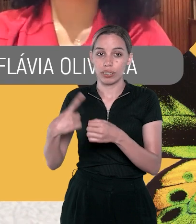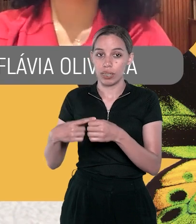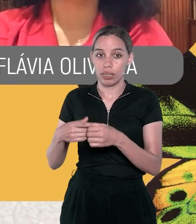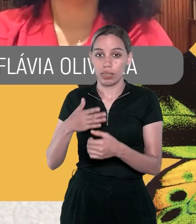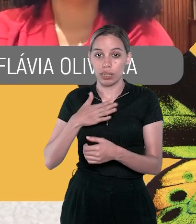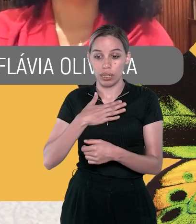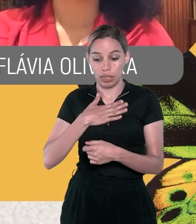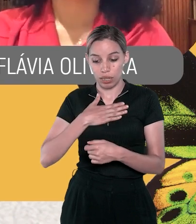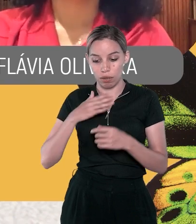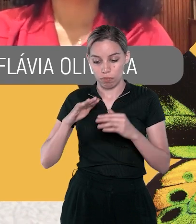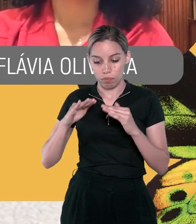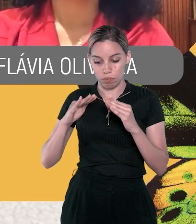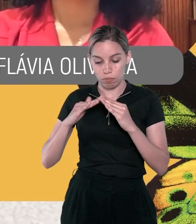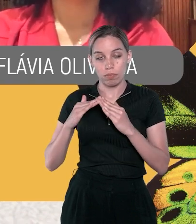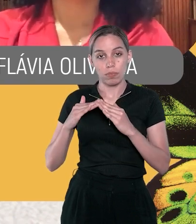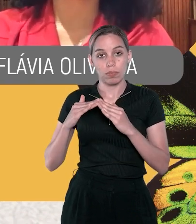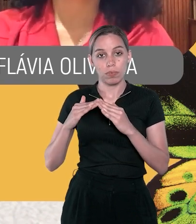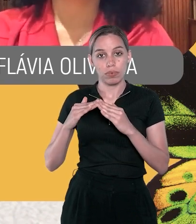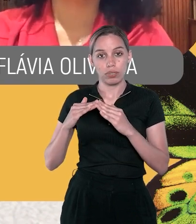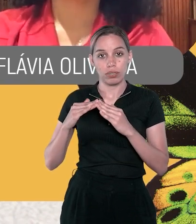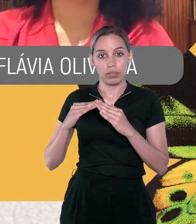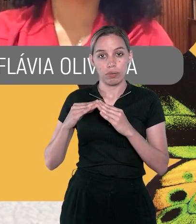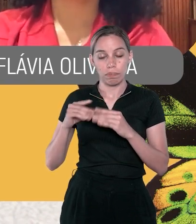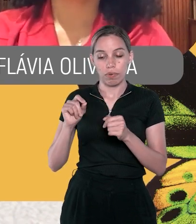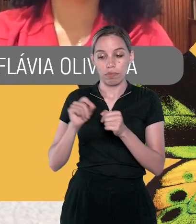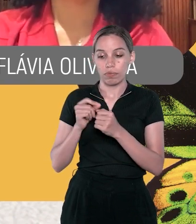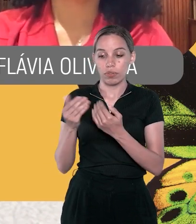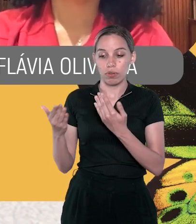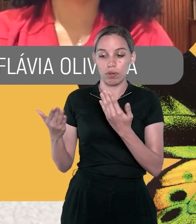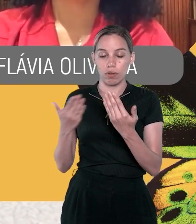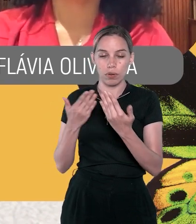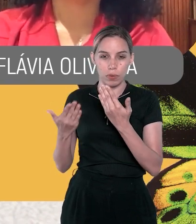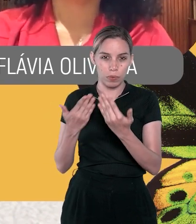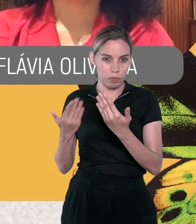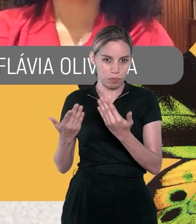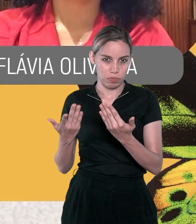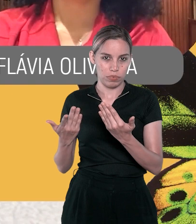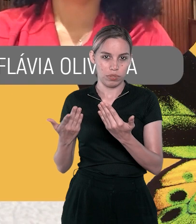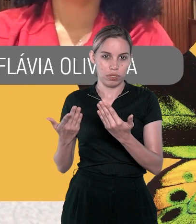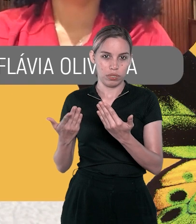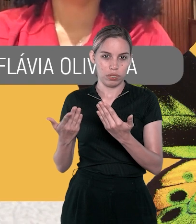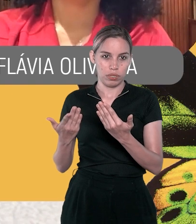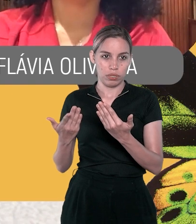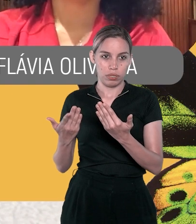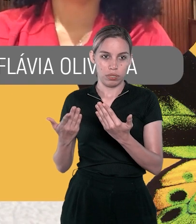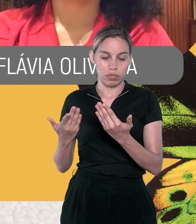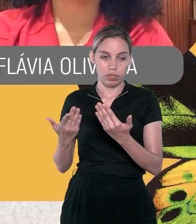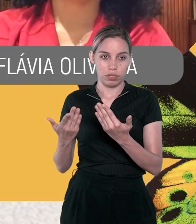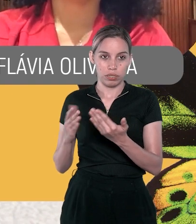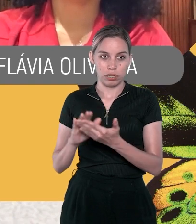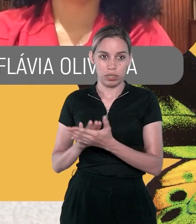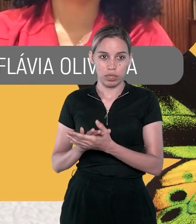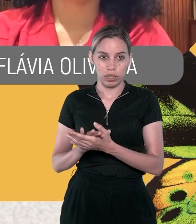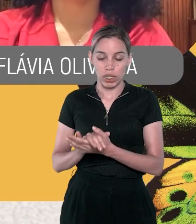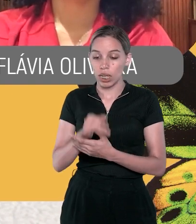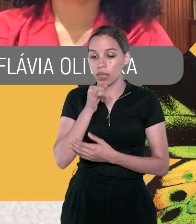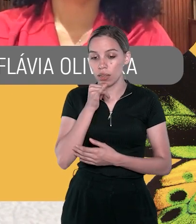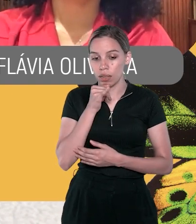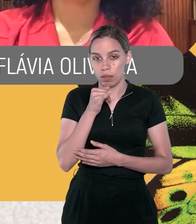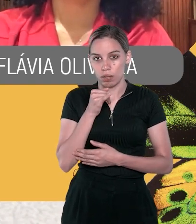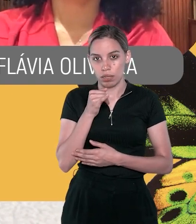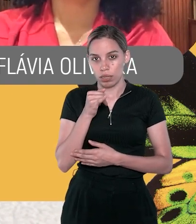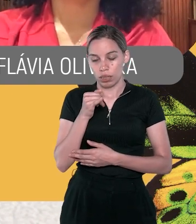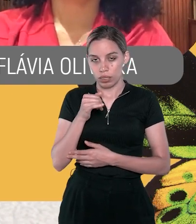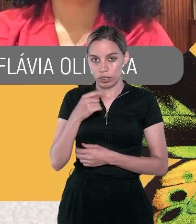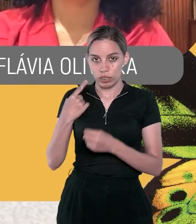menos comprometida, né? E não dizer, não, mas esse bairro aqui eu gosto mais, então eu vou